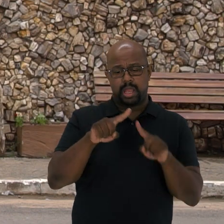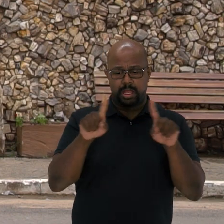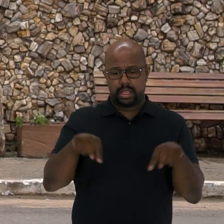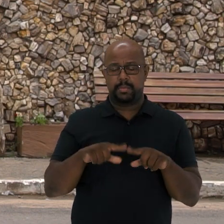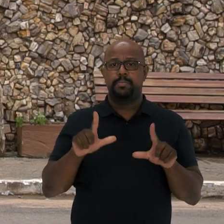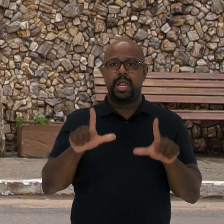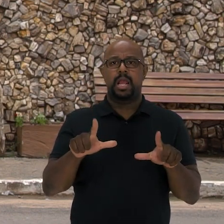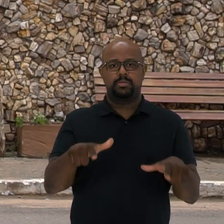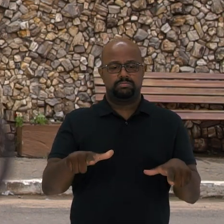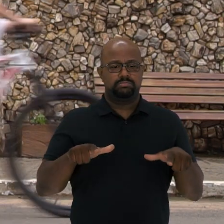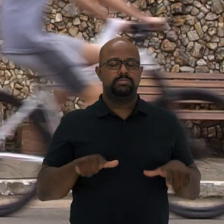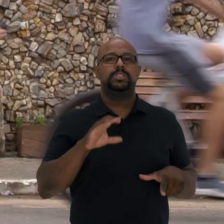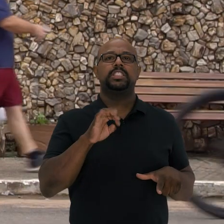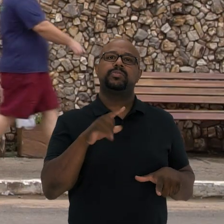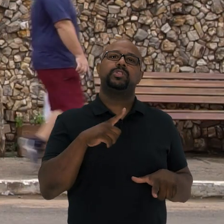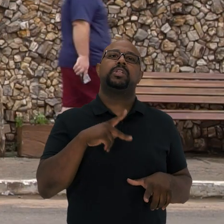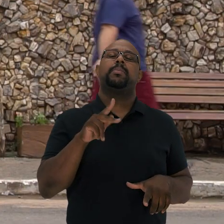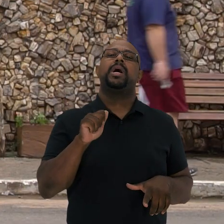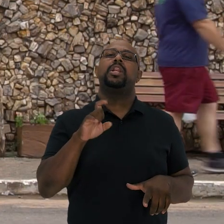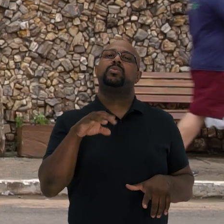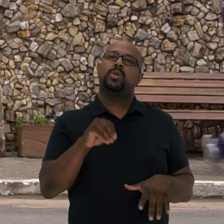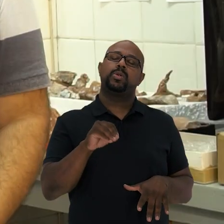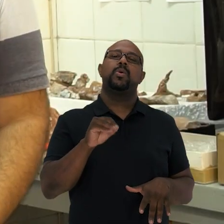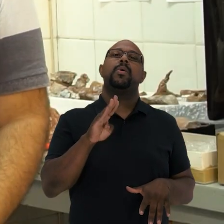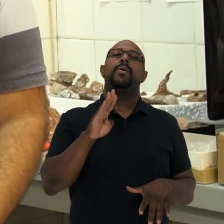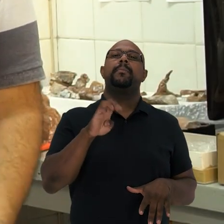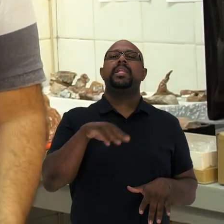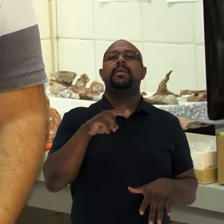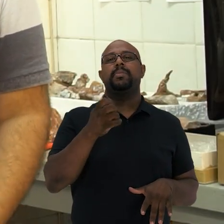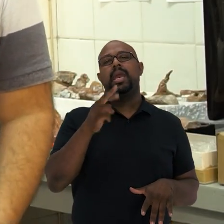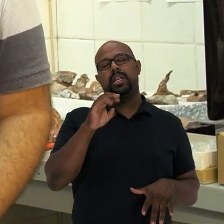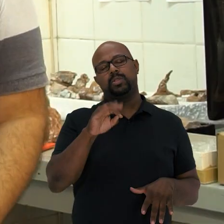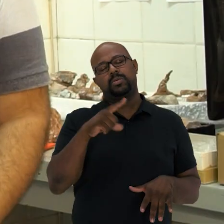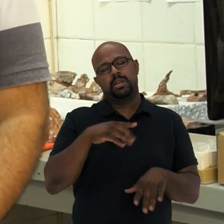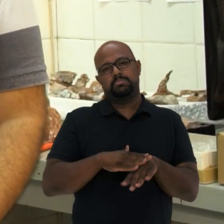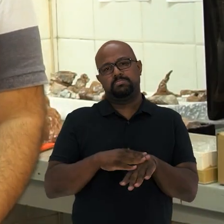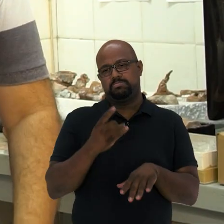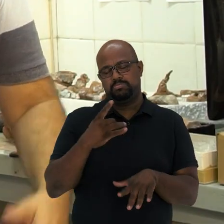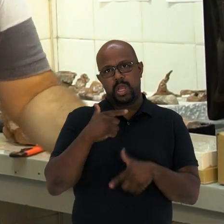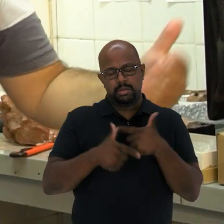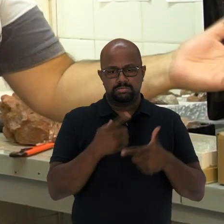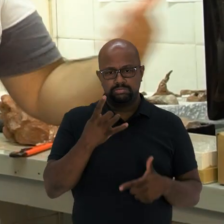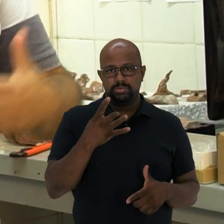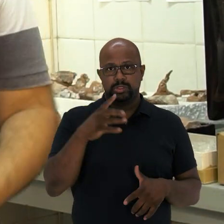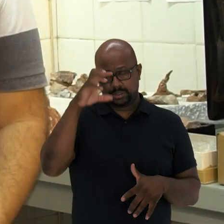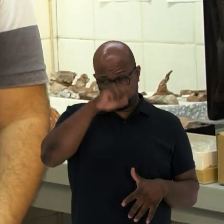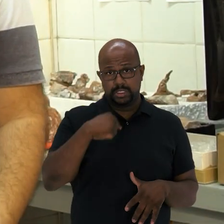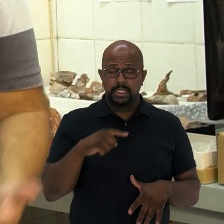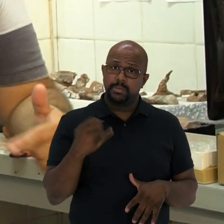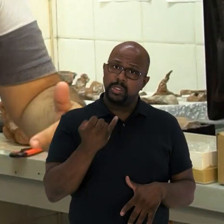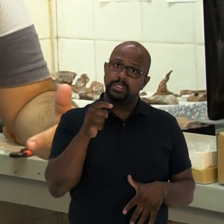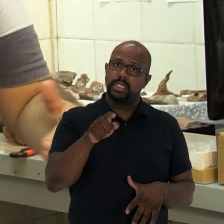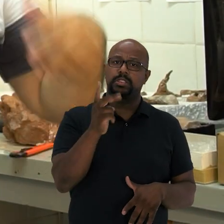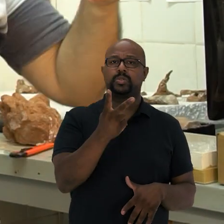uma placa, né, um certificado de paleontólogo benemérito. Era autodidata, mostrar a importância, né,